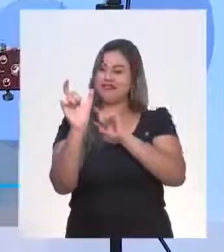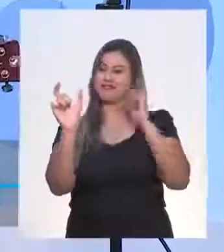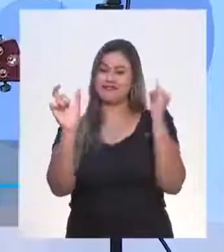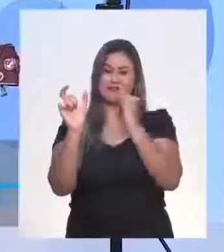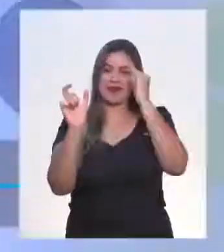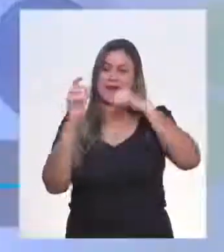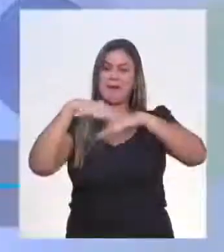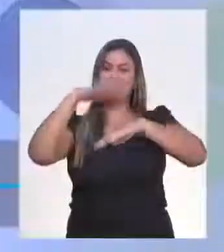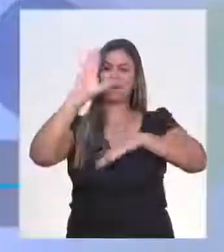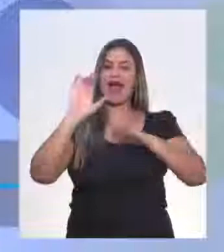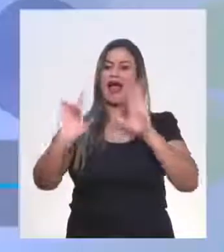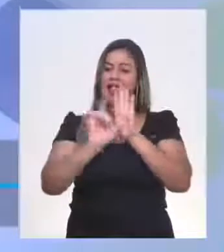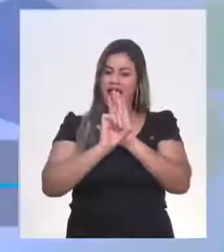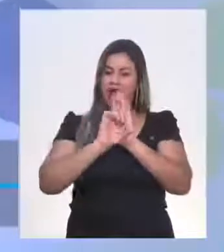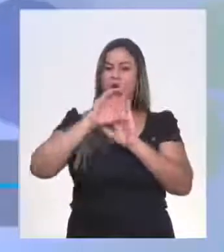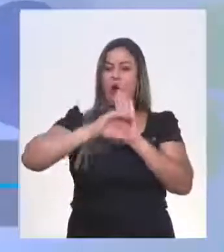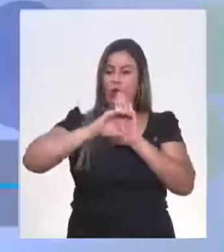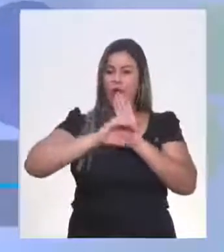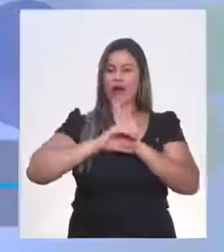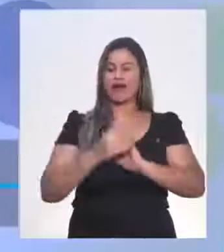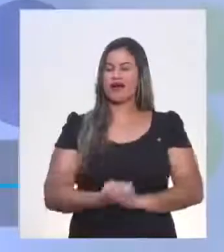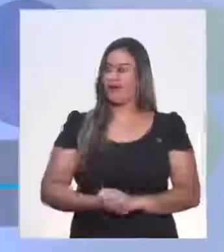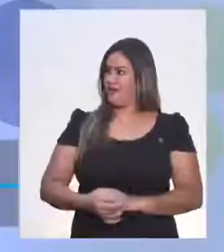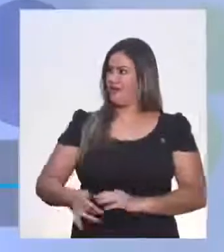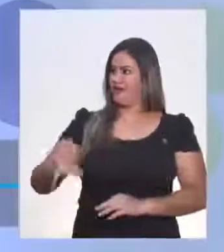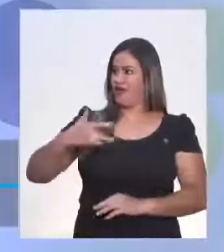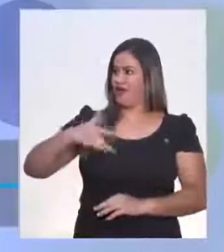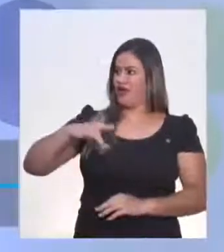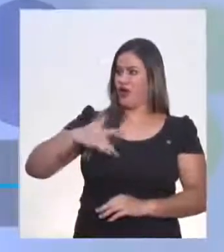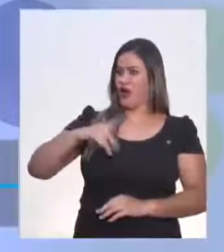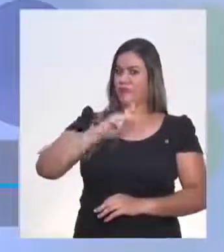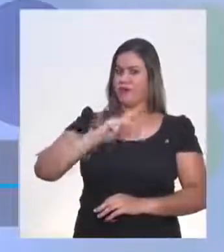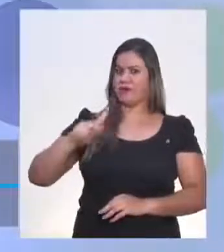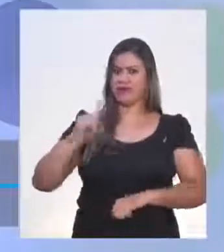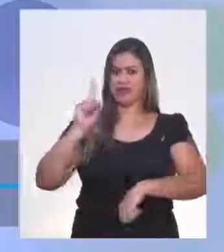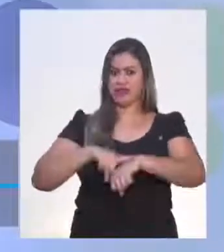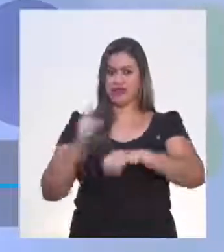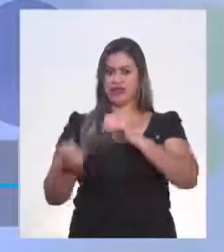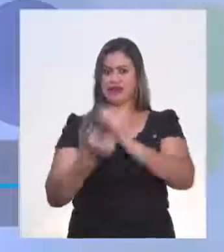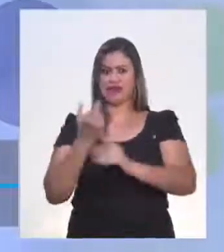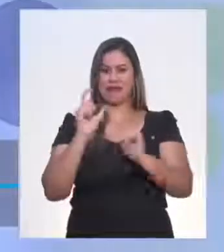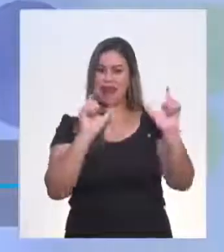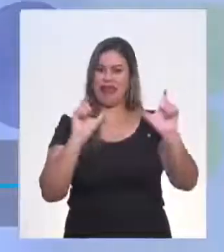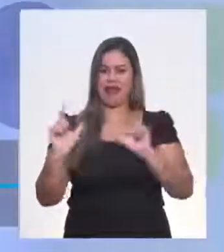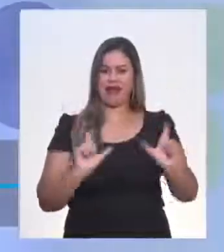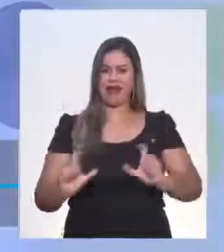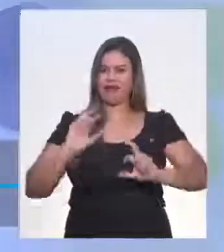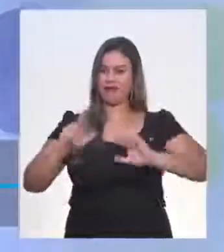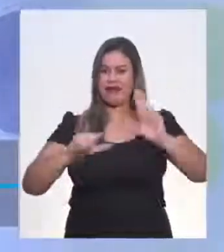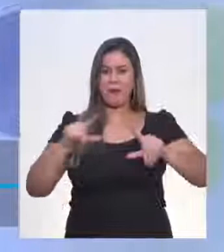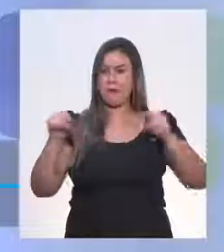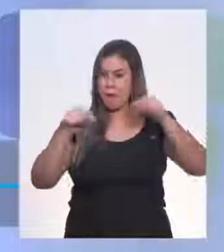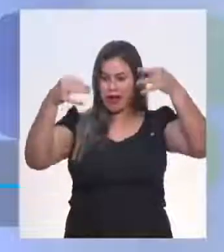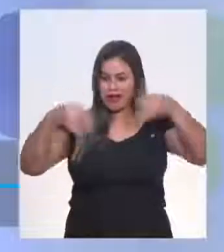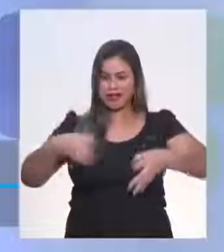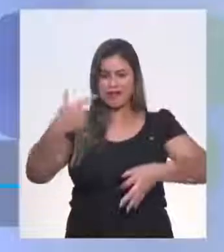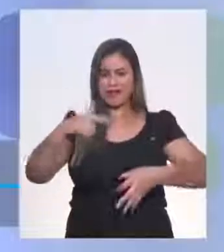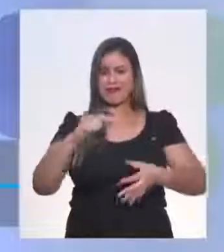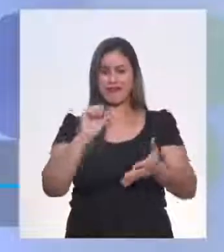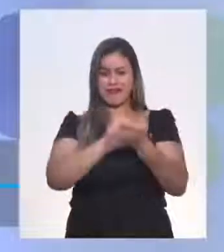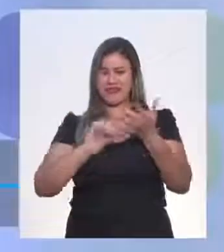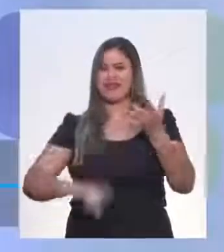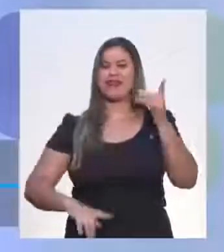música João coitado do professor e eu não pode ir aqui a gente não dá não Não dá não dá essa